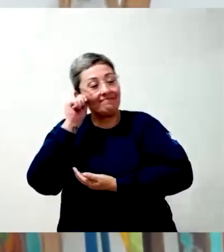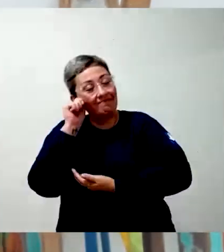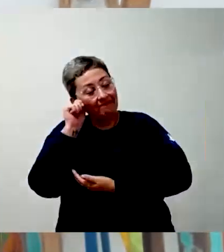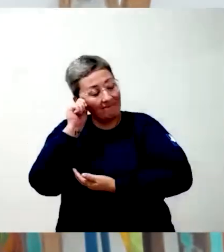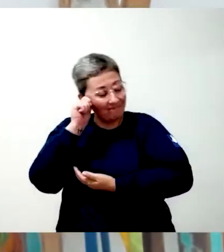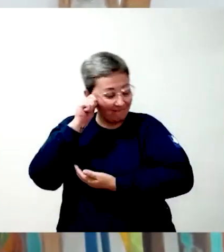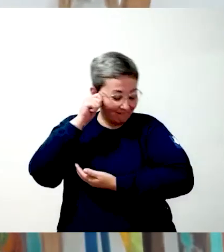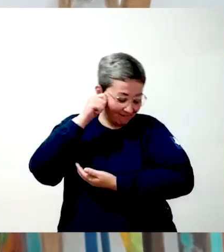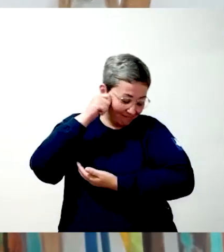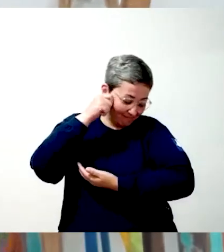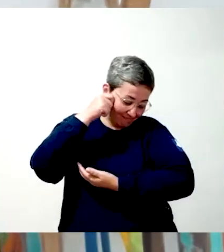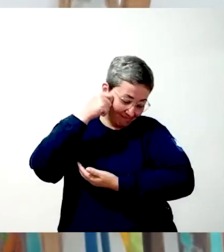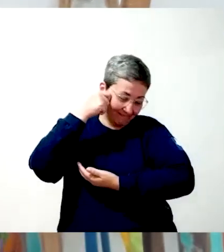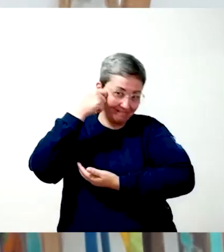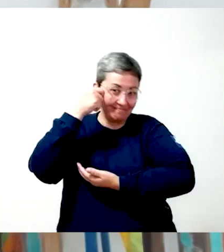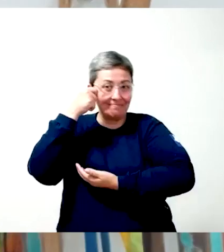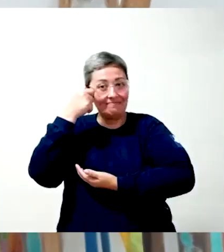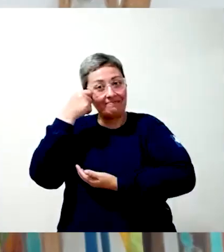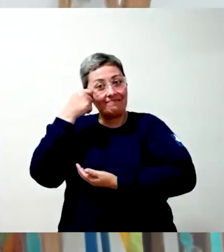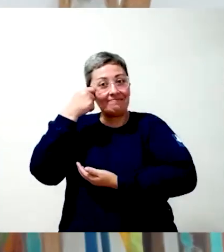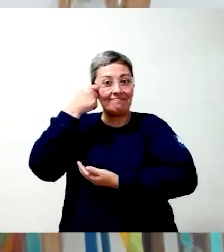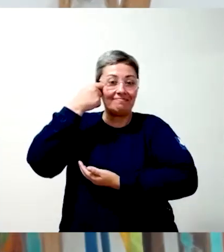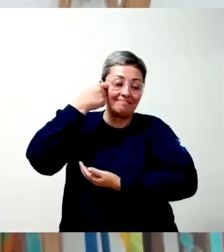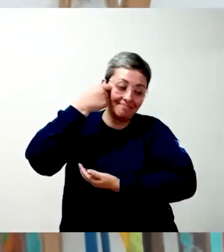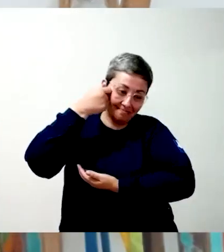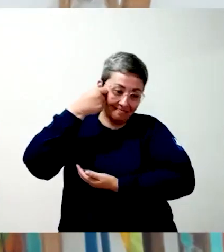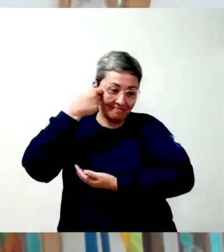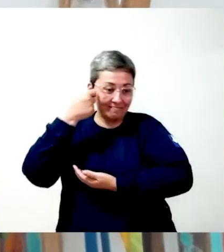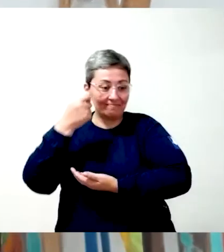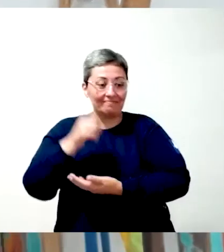negrito, negrito.